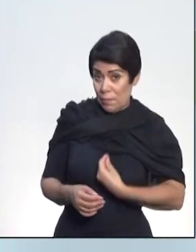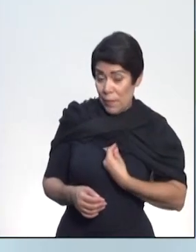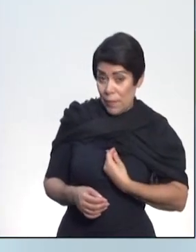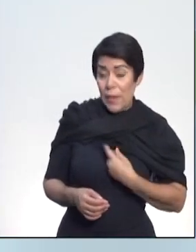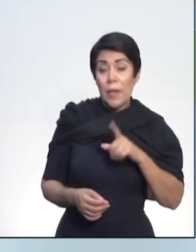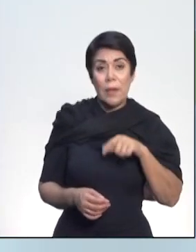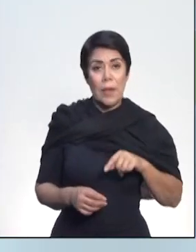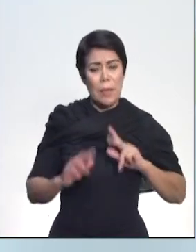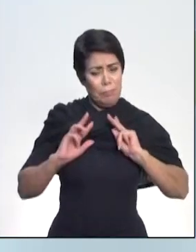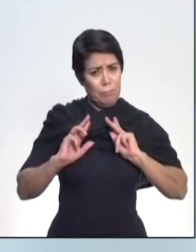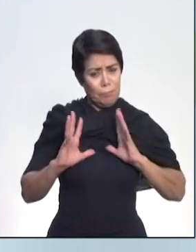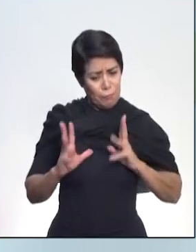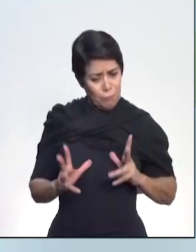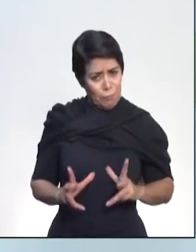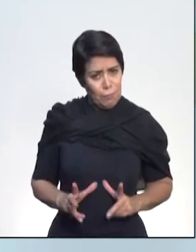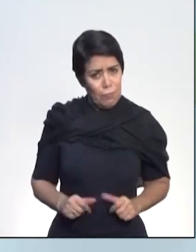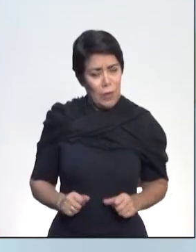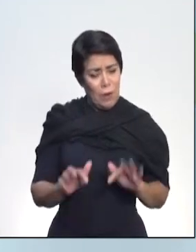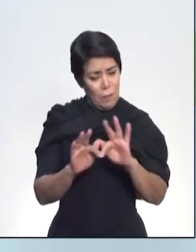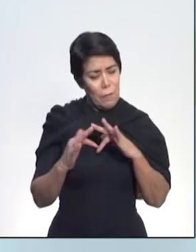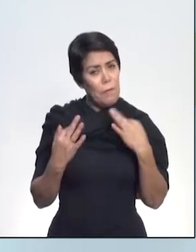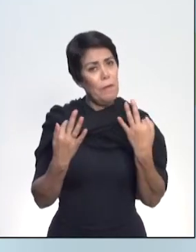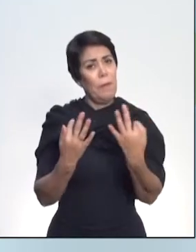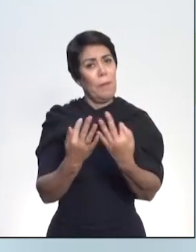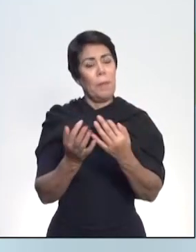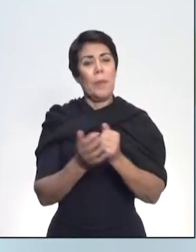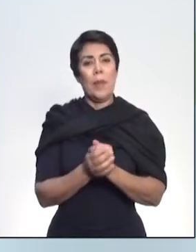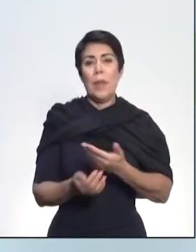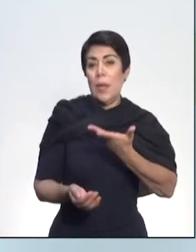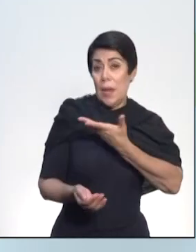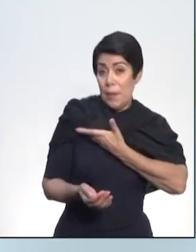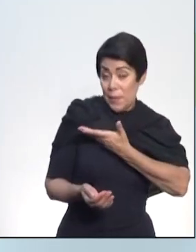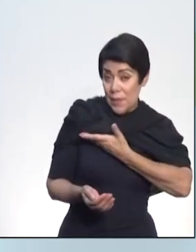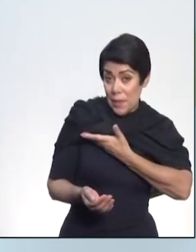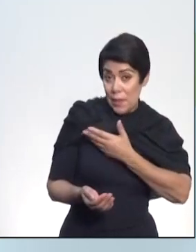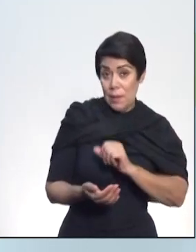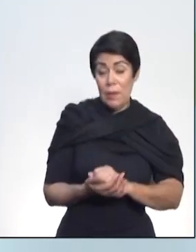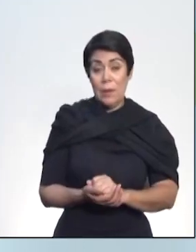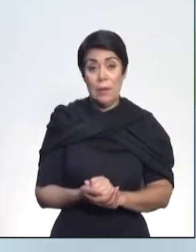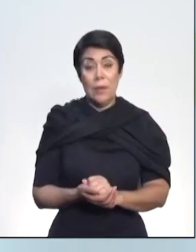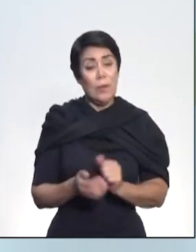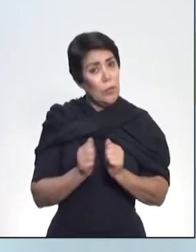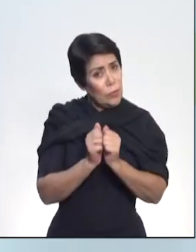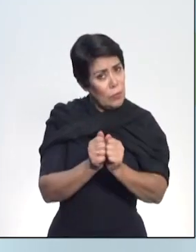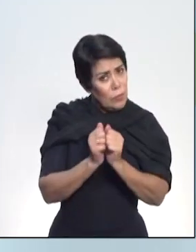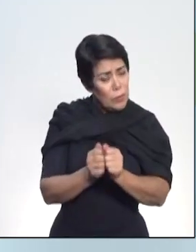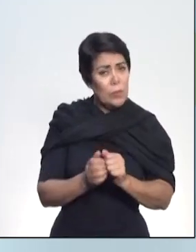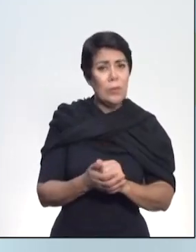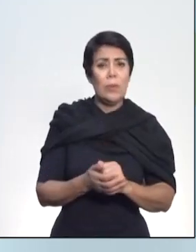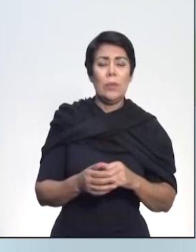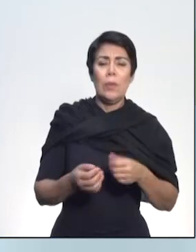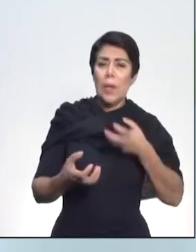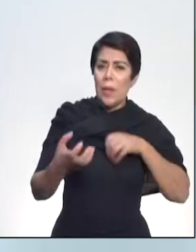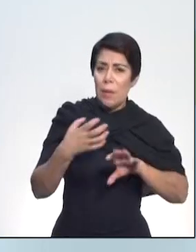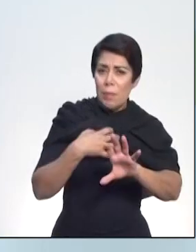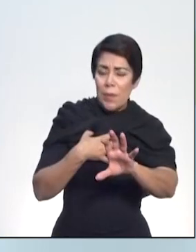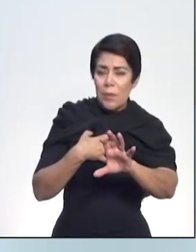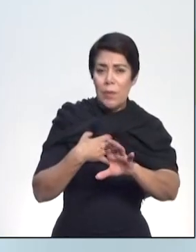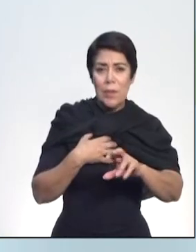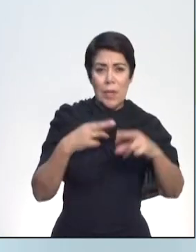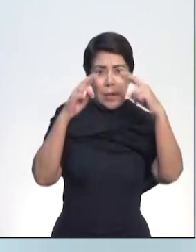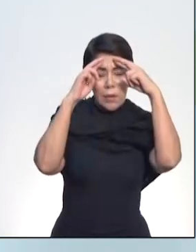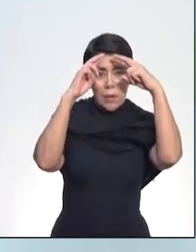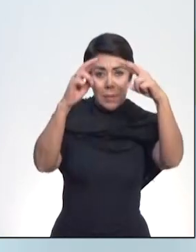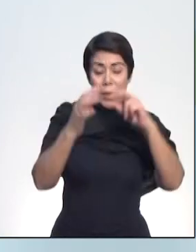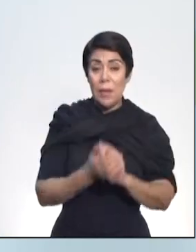da honestidade, a questão da família, da amizade, do companheirismo, da empatia, do respeito.